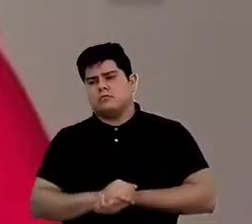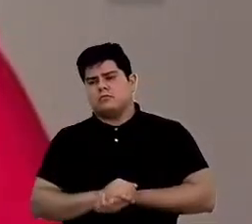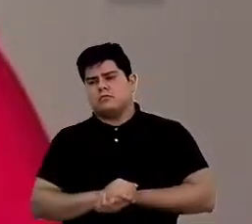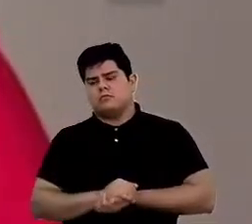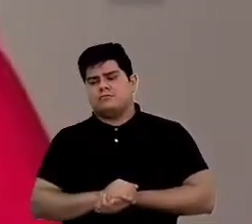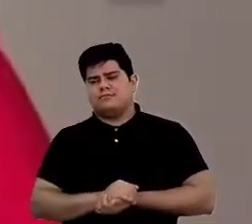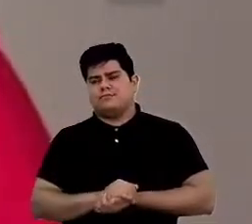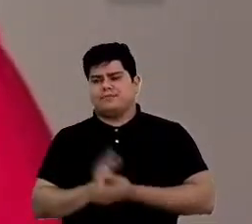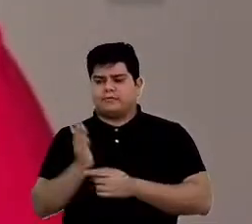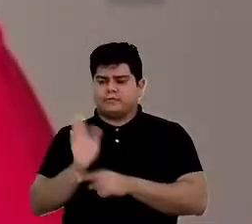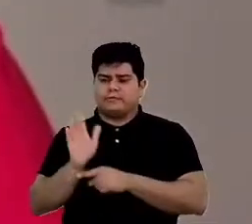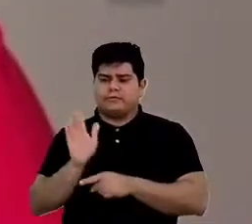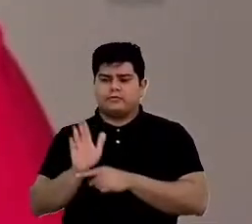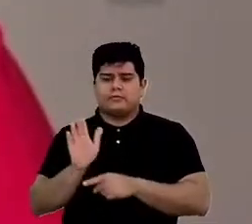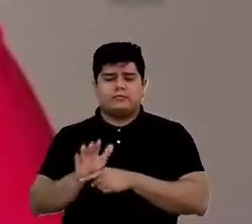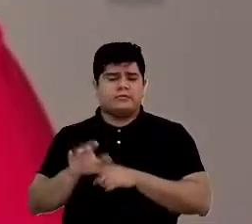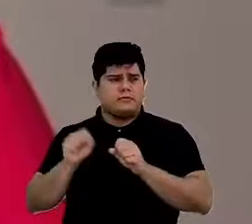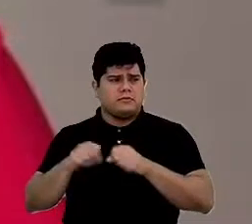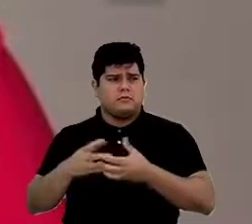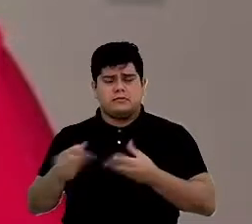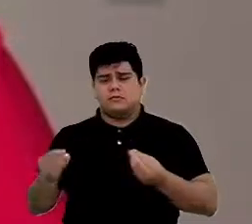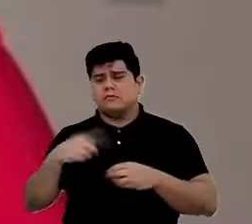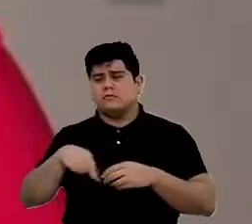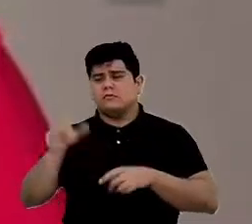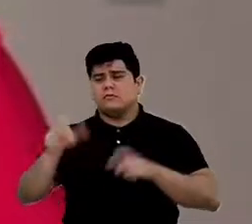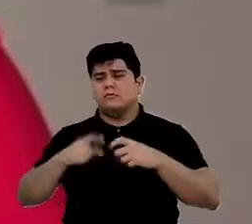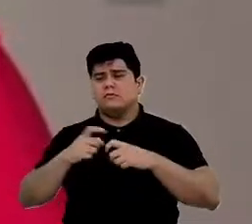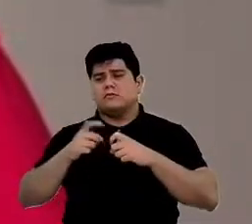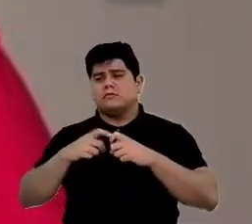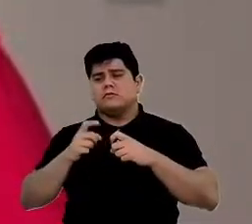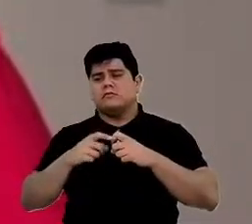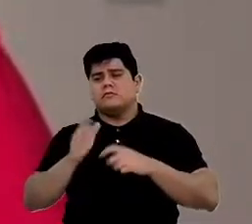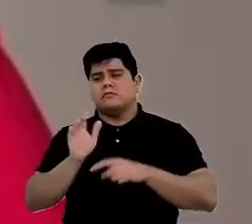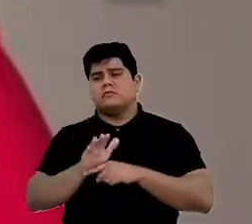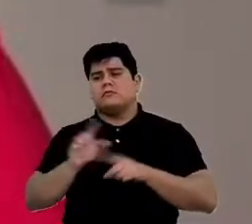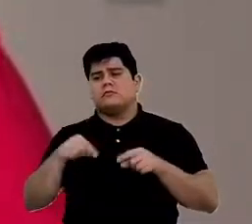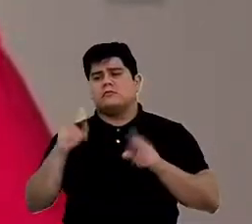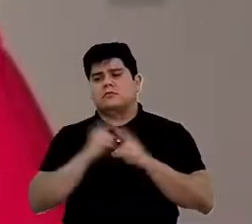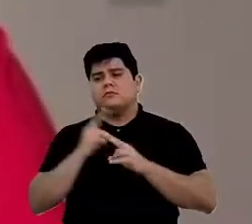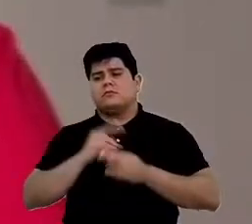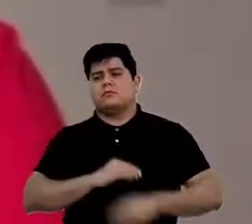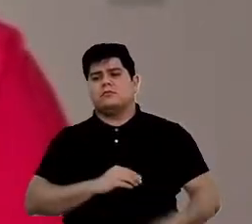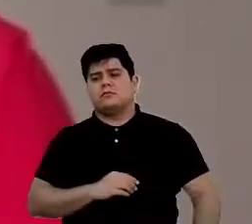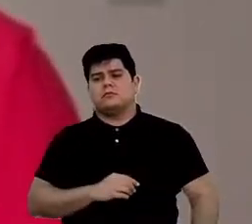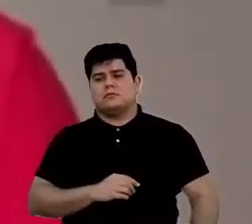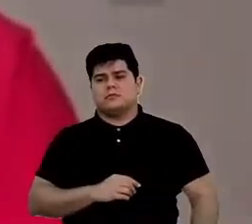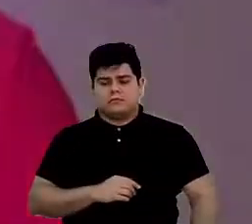ainda ajudando em muito os clínicos na sala de emergência.